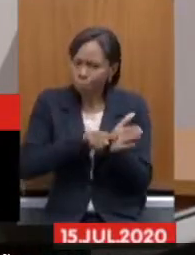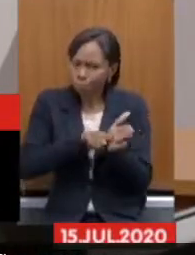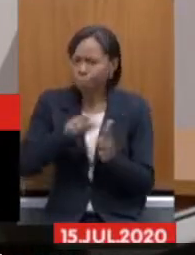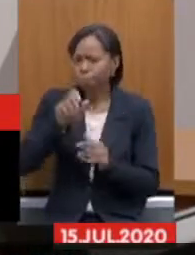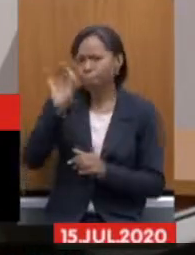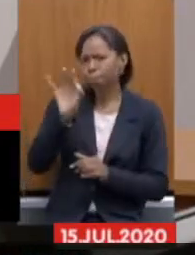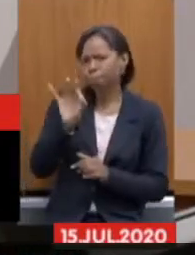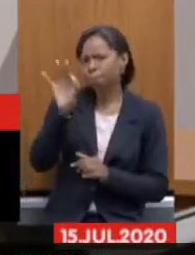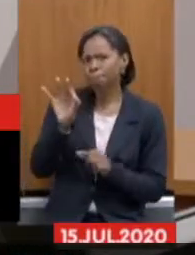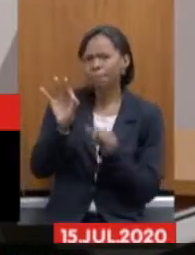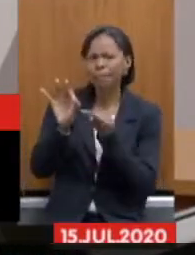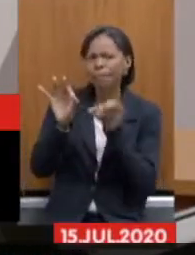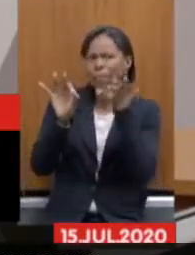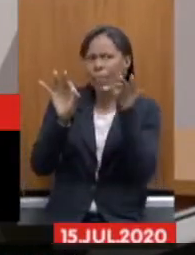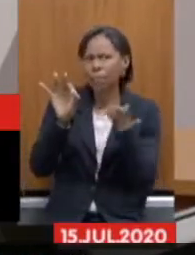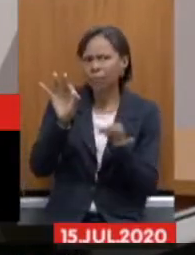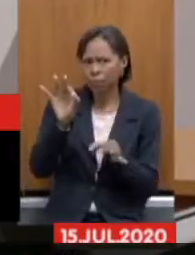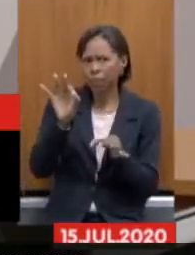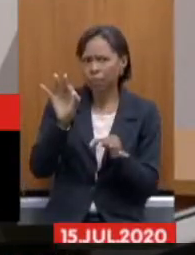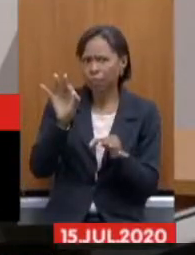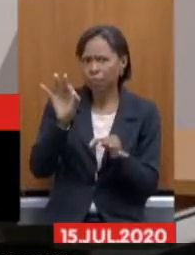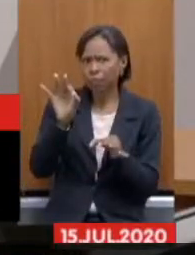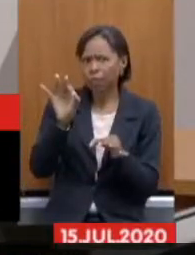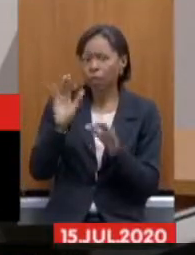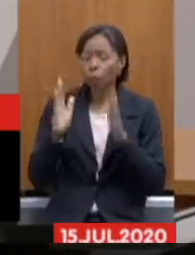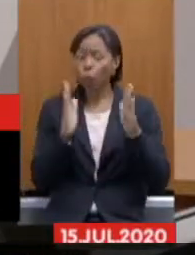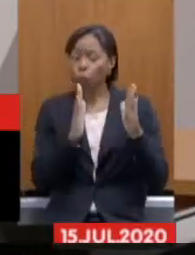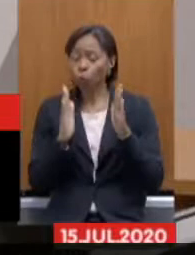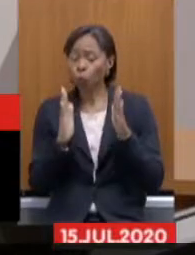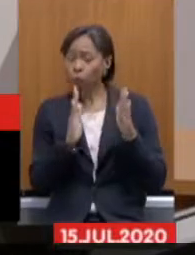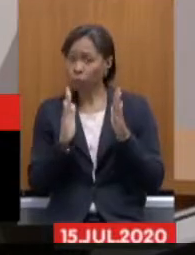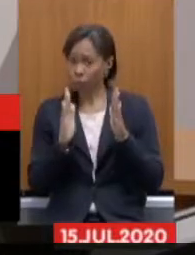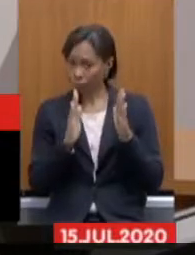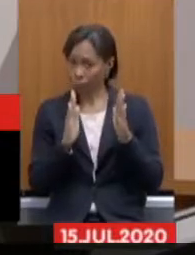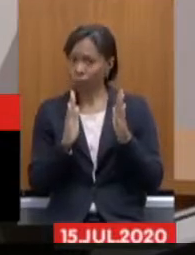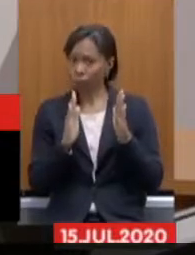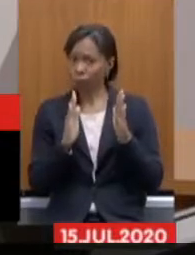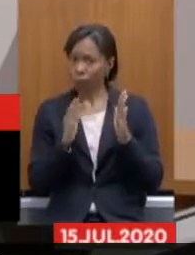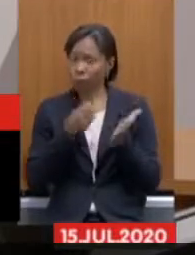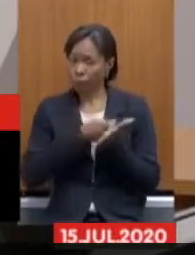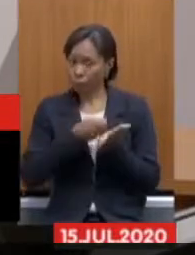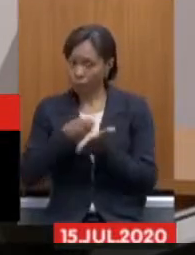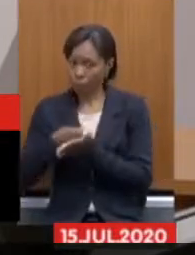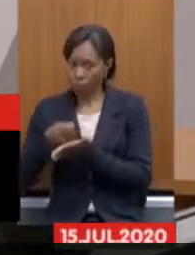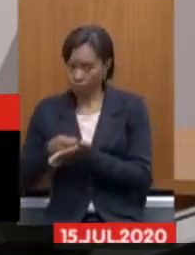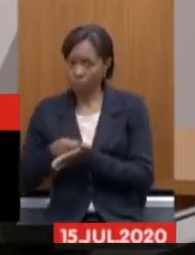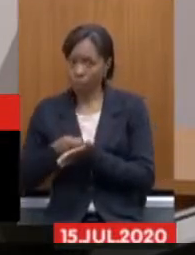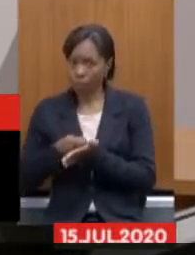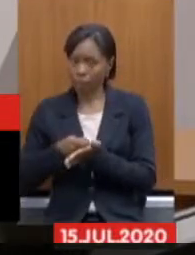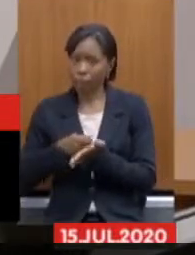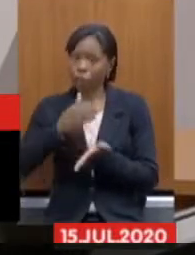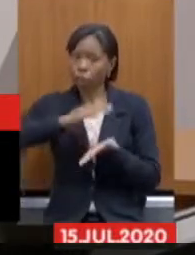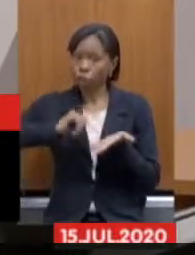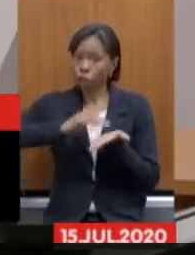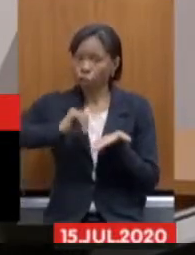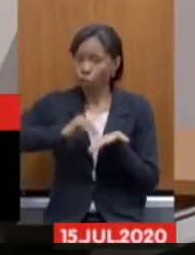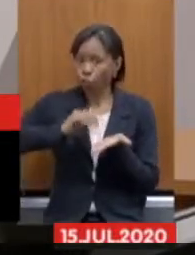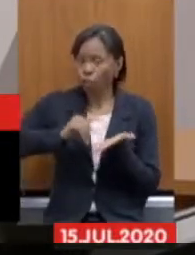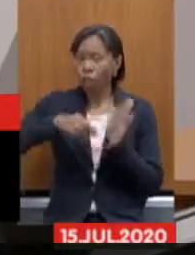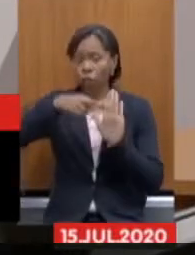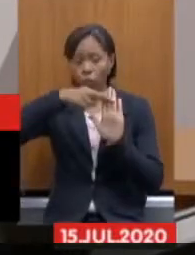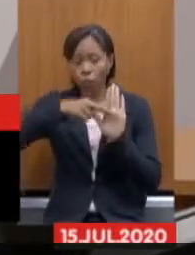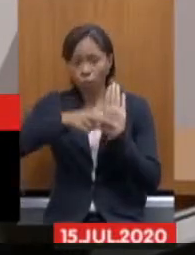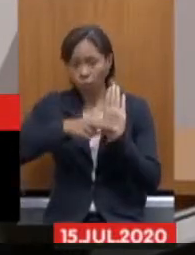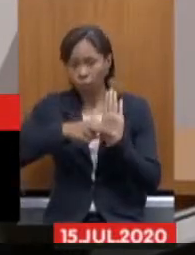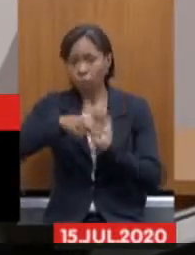extraordinária em que o período em que o período ela vai ocorrer isentando os proventos do teto do regime geral